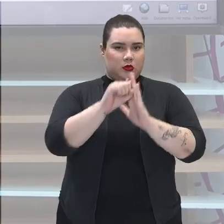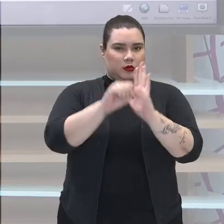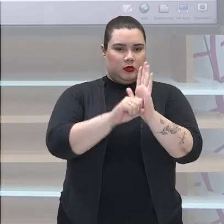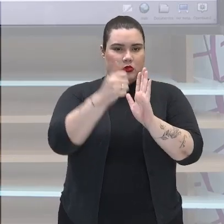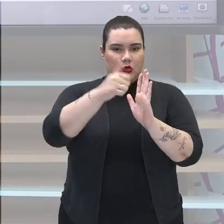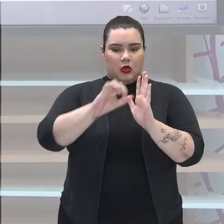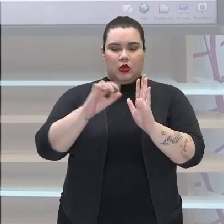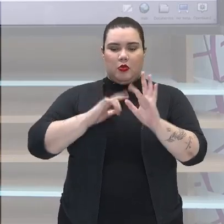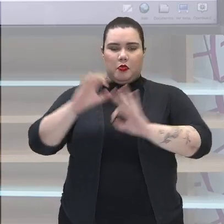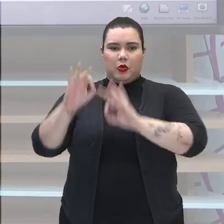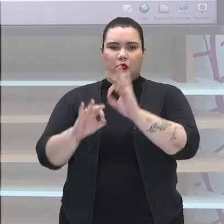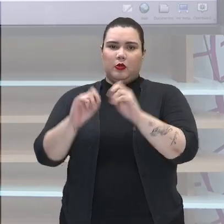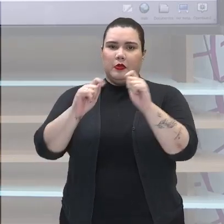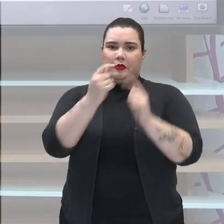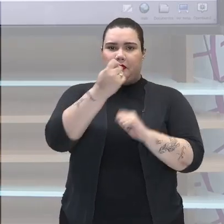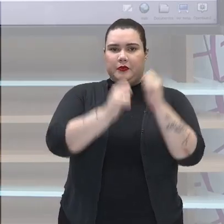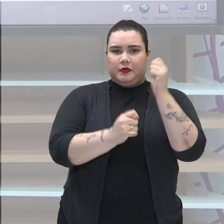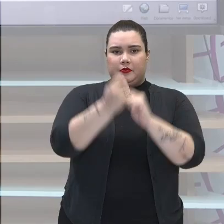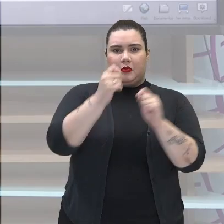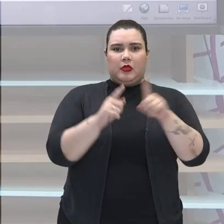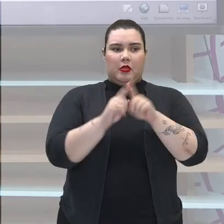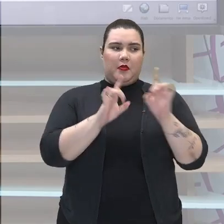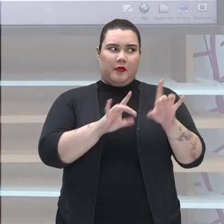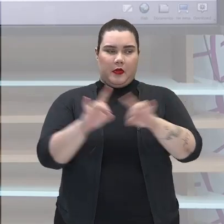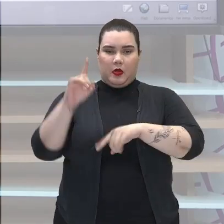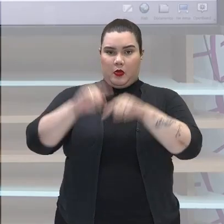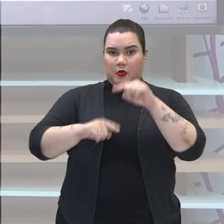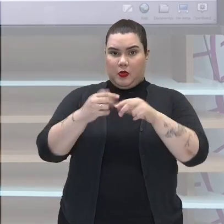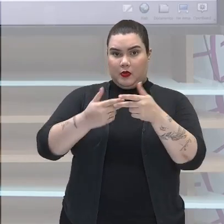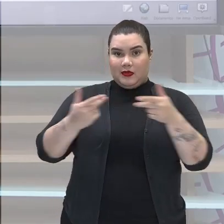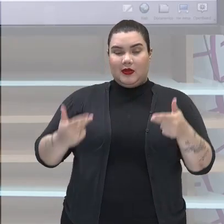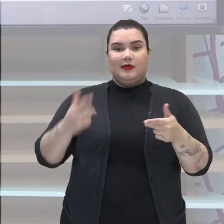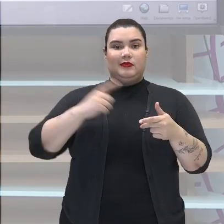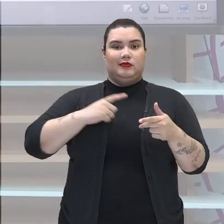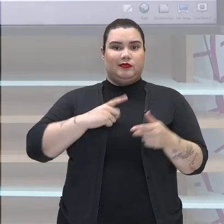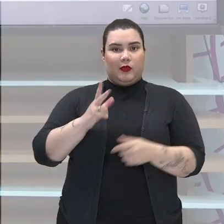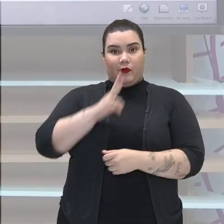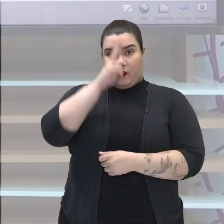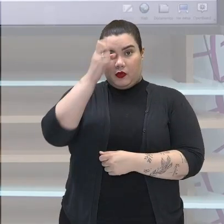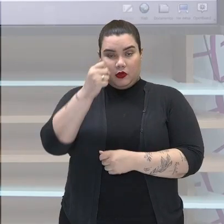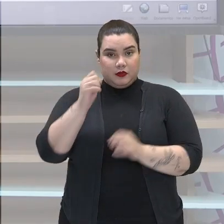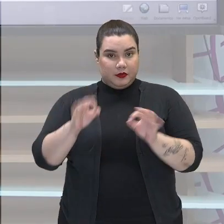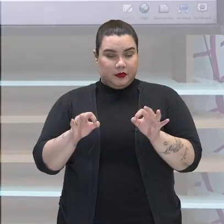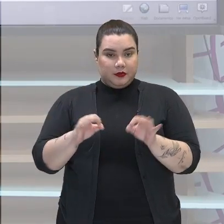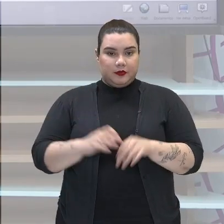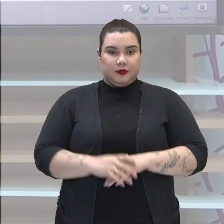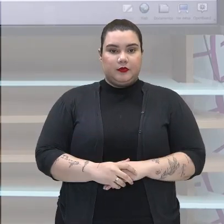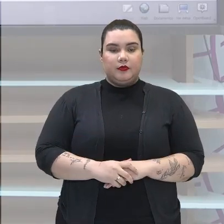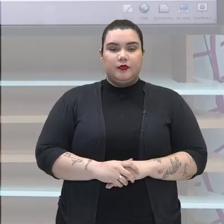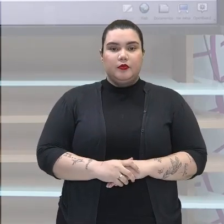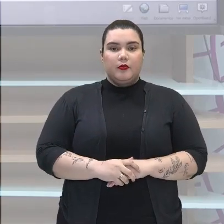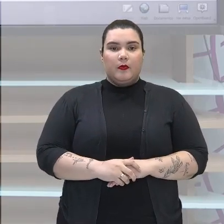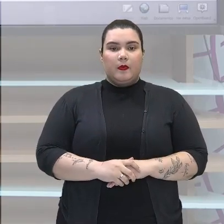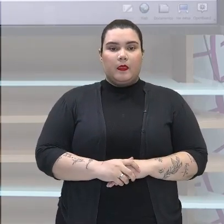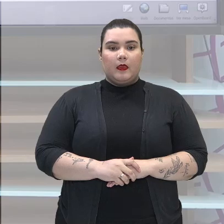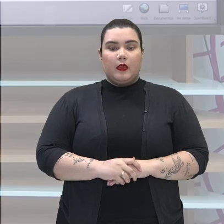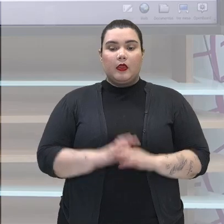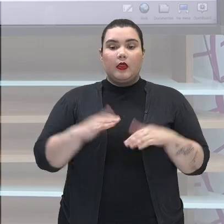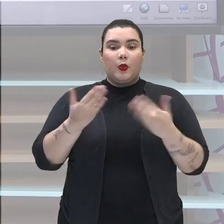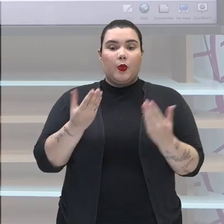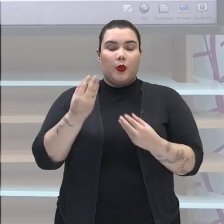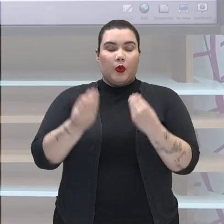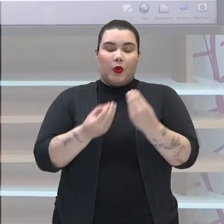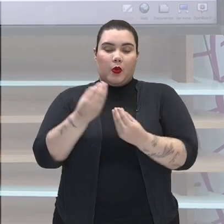processo de indústrias, de venda de produtos é cada vez mais forte. E como você